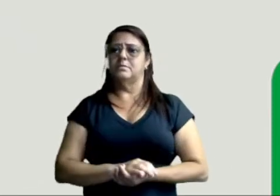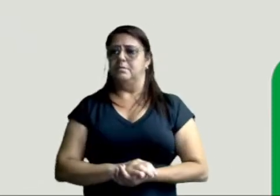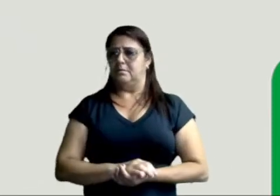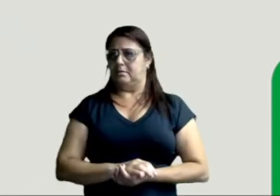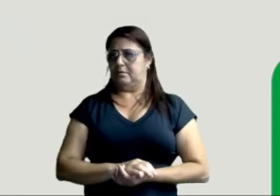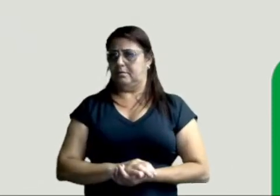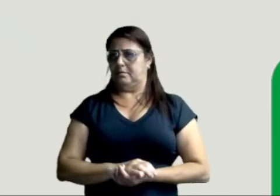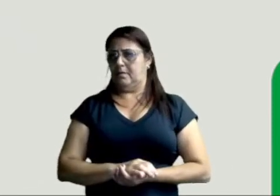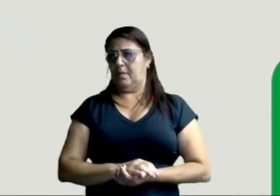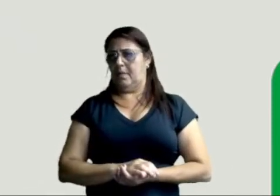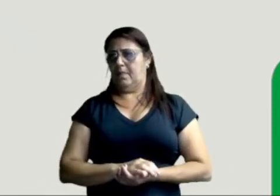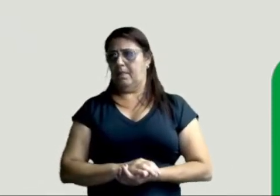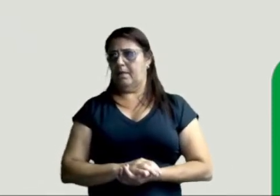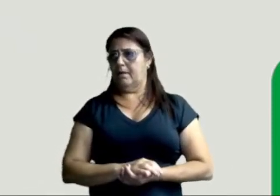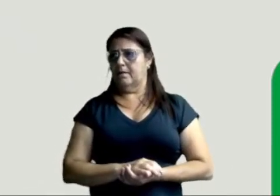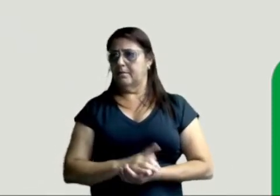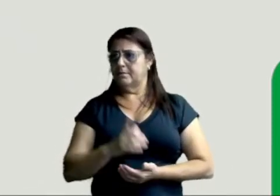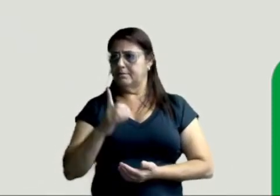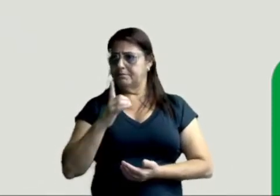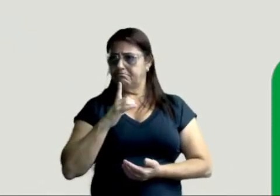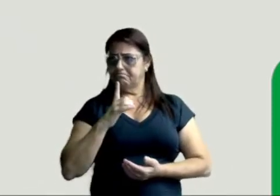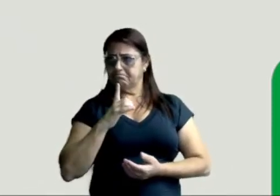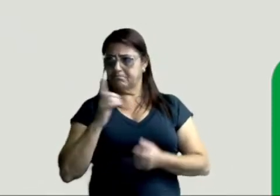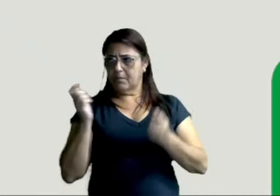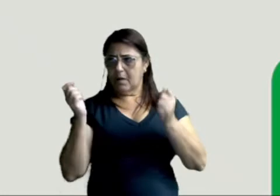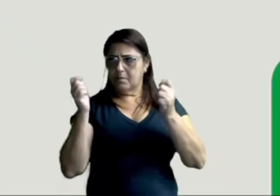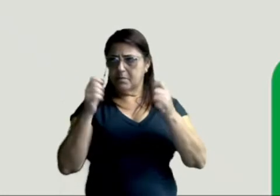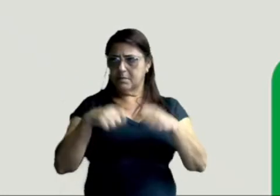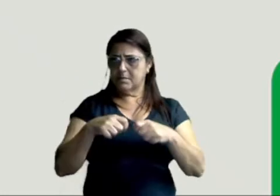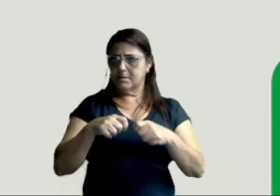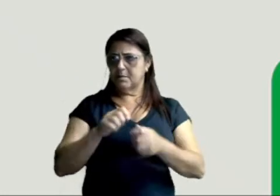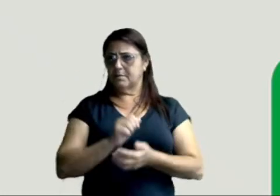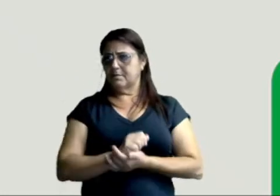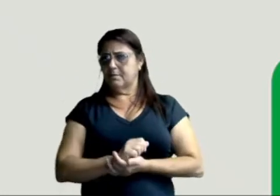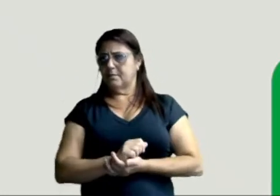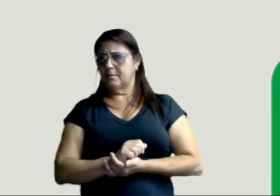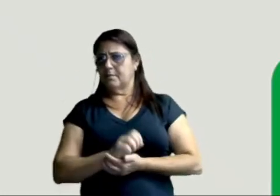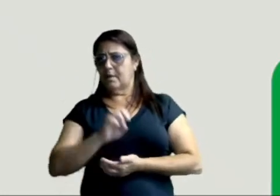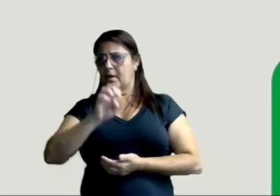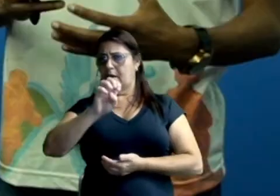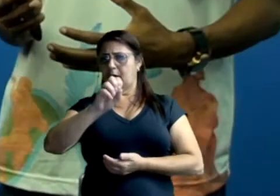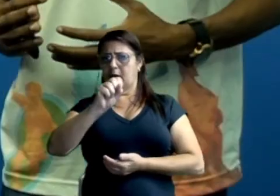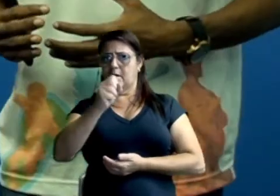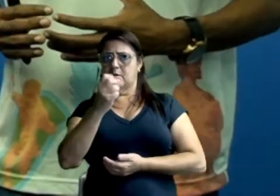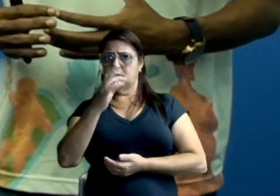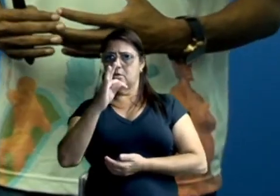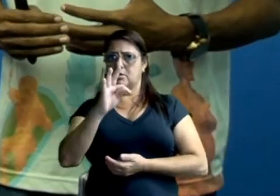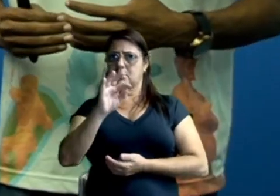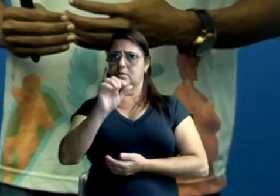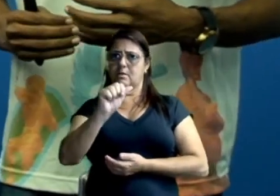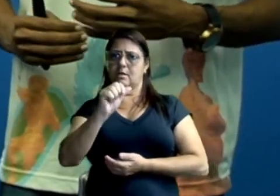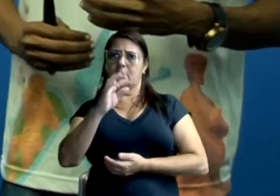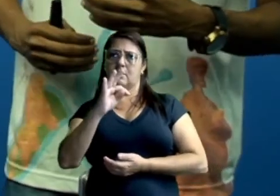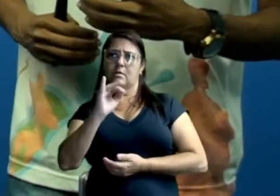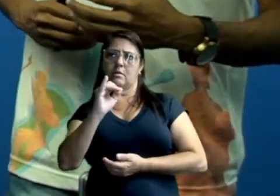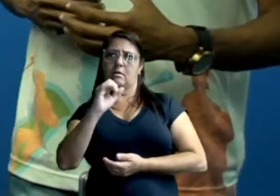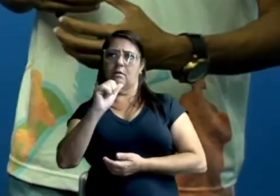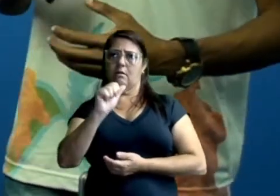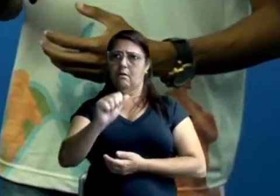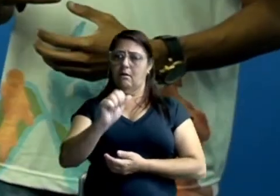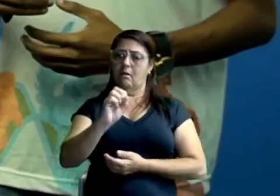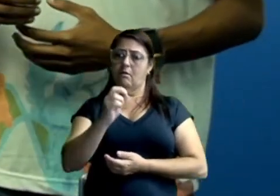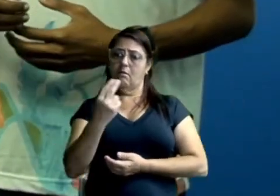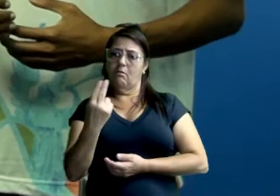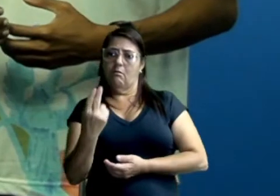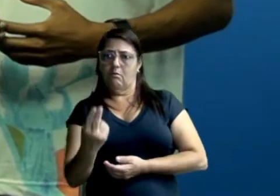Olha, ela pode ser estática, volta aqui para mim, estática parada, ou em dinâmica,